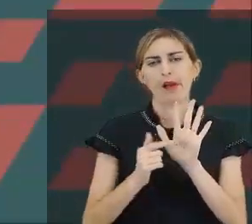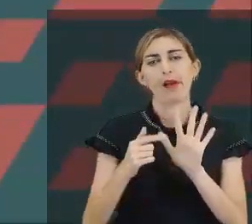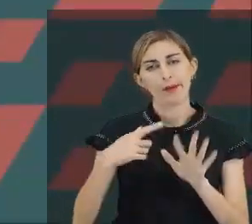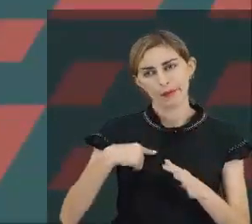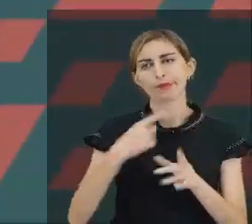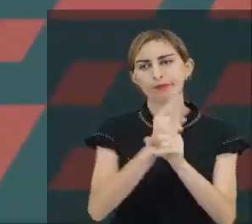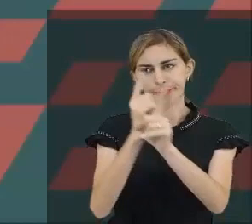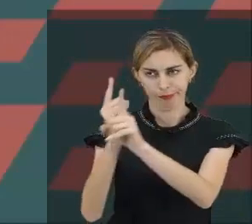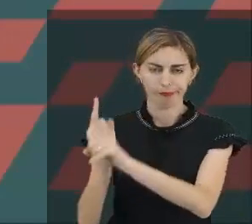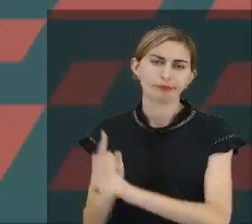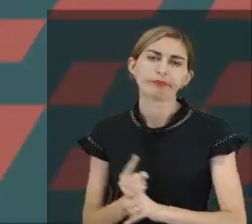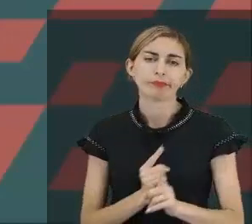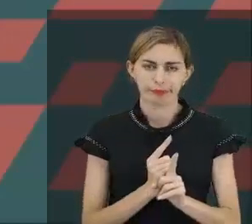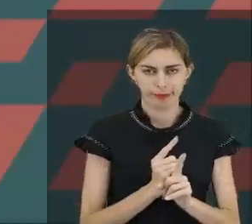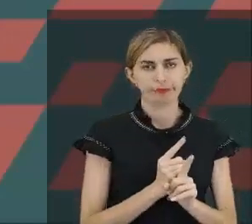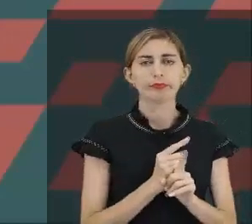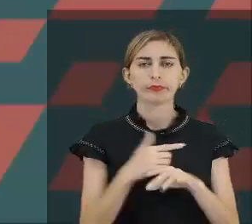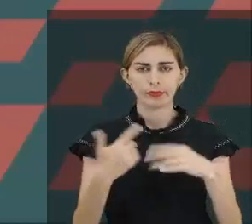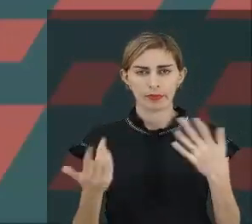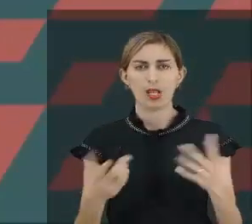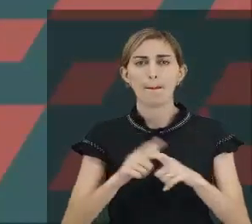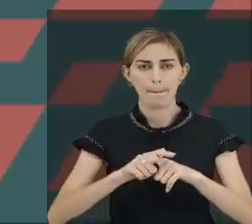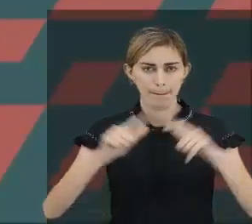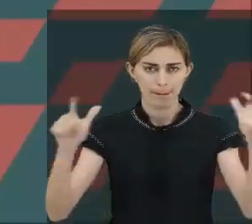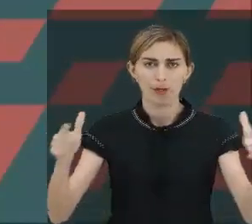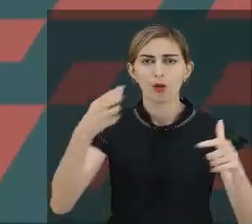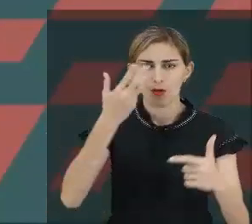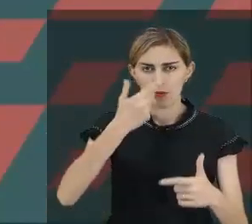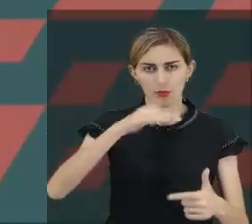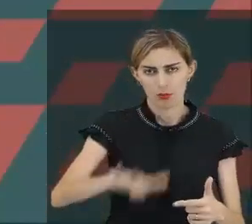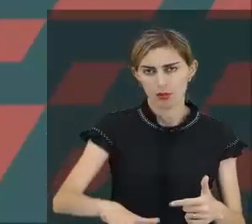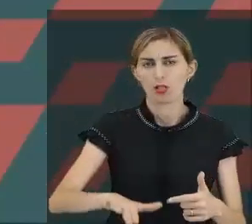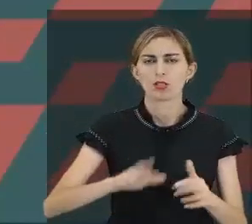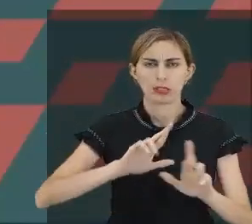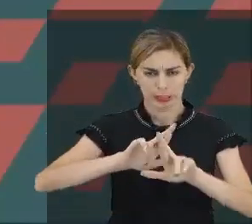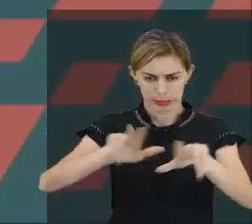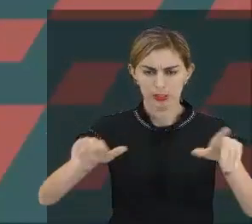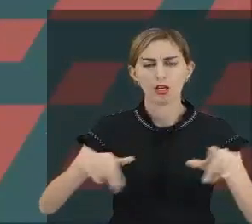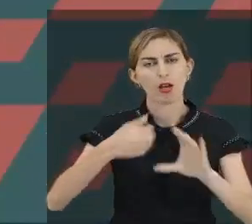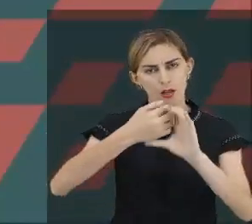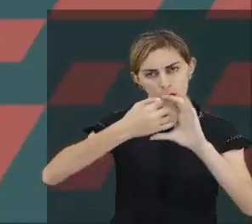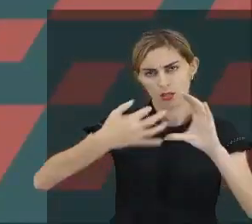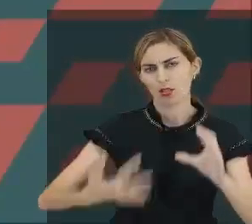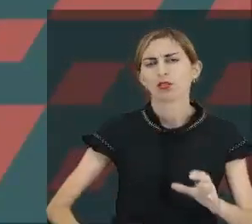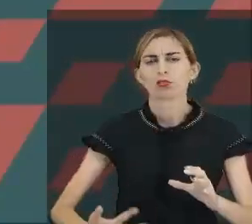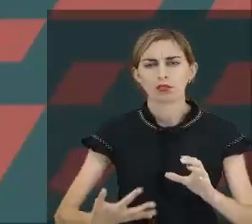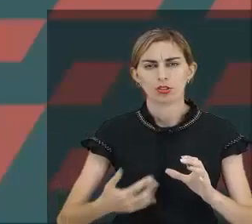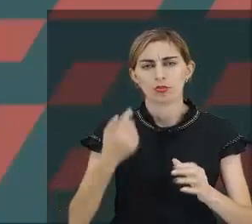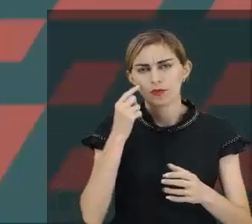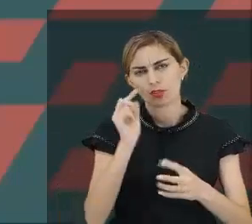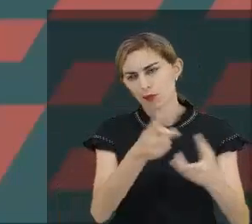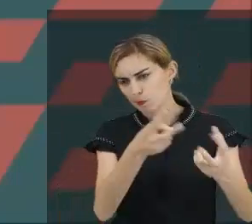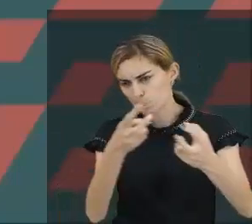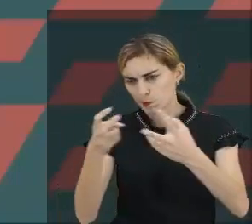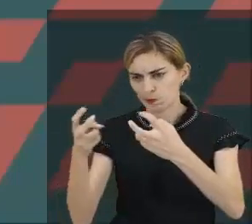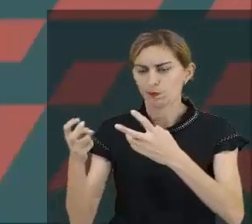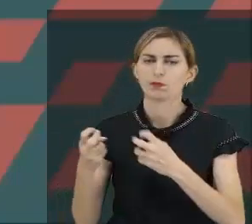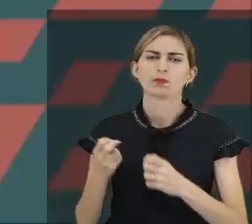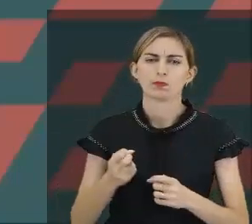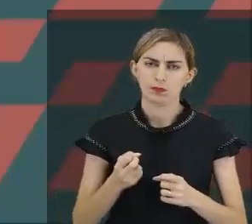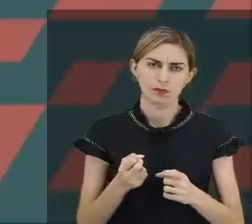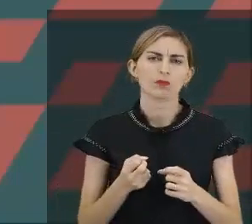segundo dedo, que é muito presente. Então, assim, na maioria das crianças você vai ver essas características, e aí você